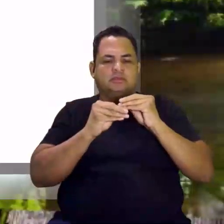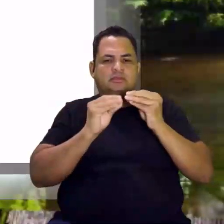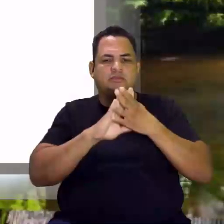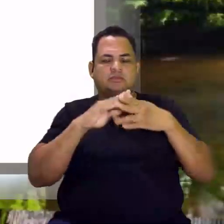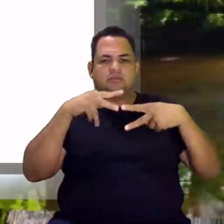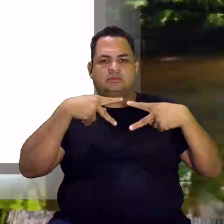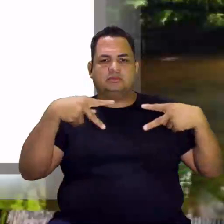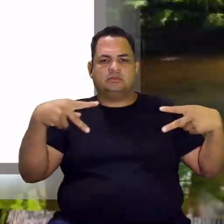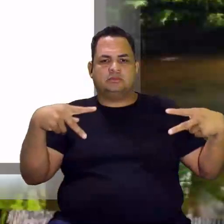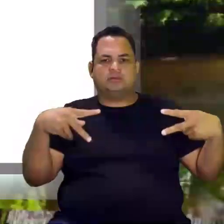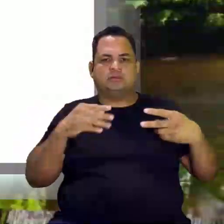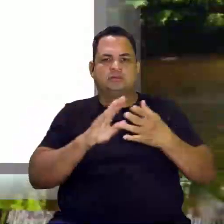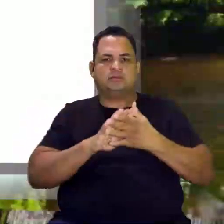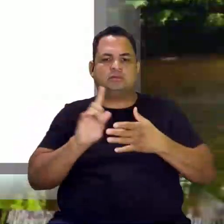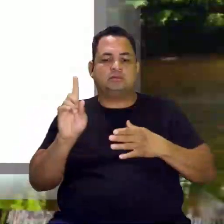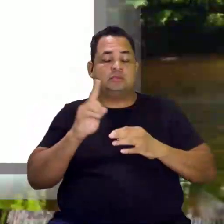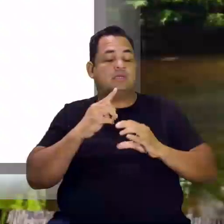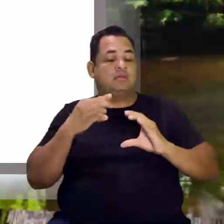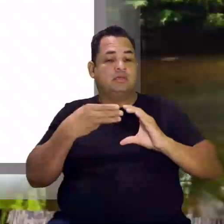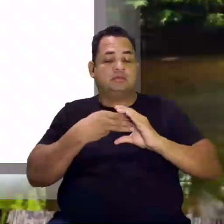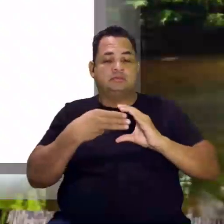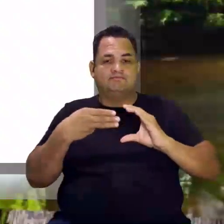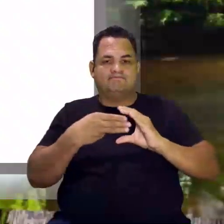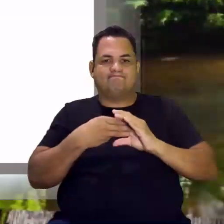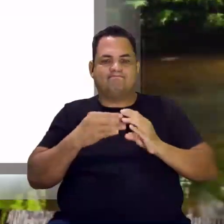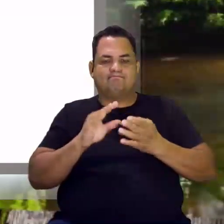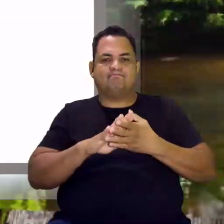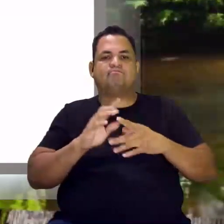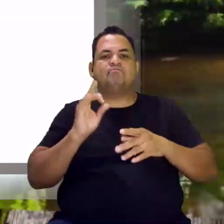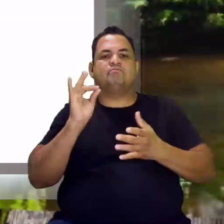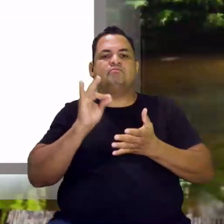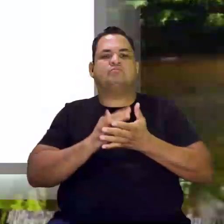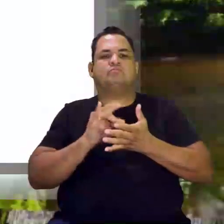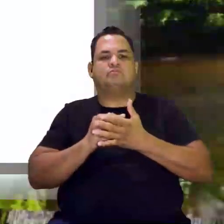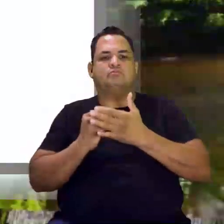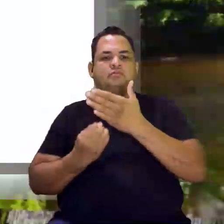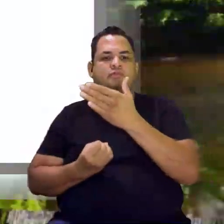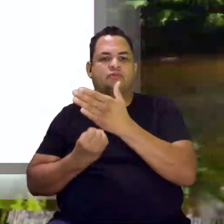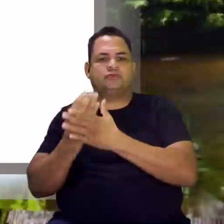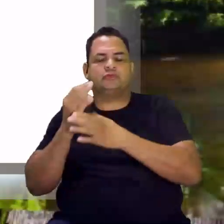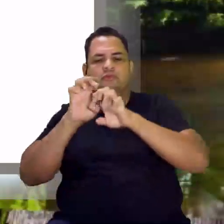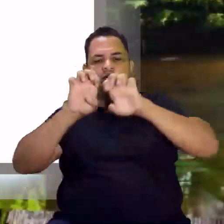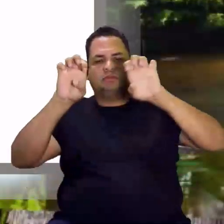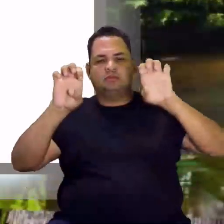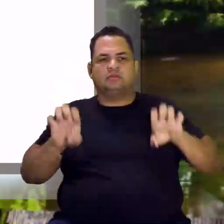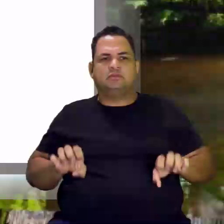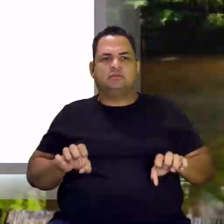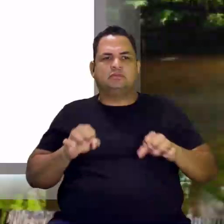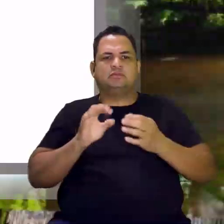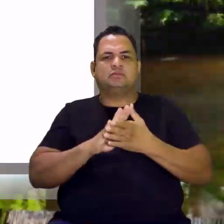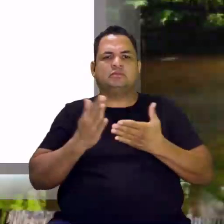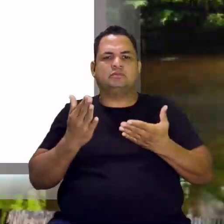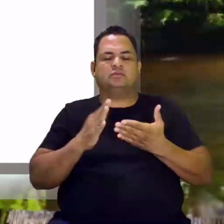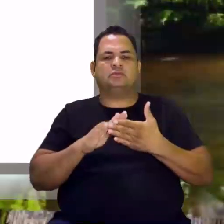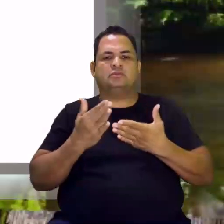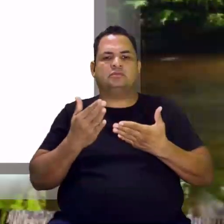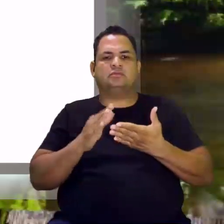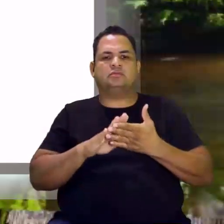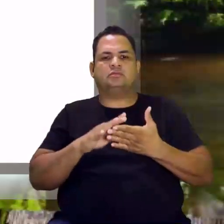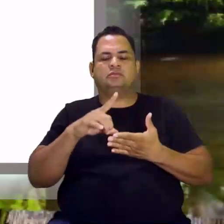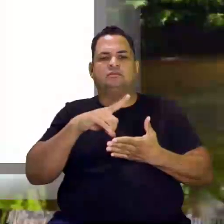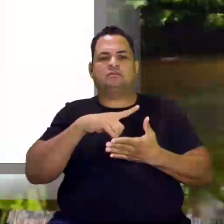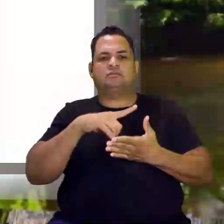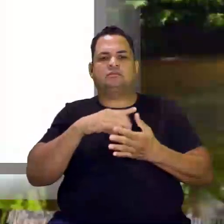que não era da célula, e sim era originada dessas estruturas, ou seja, dessas que passaram a ser chamadas